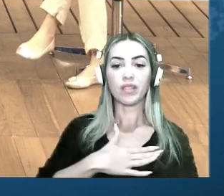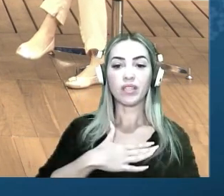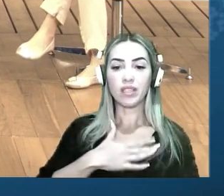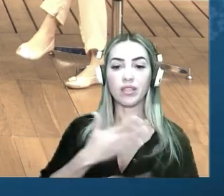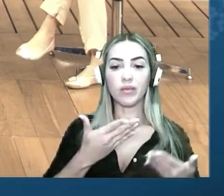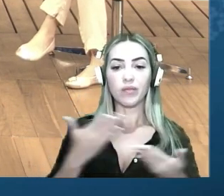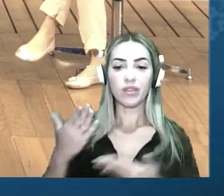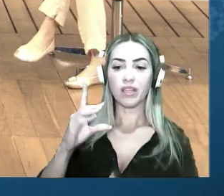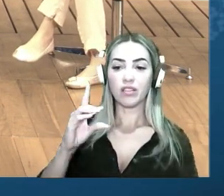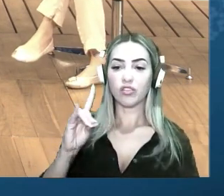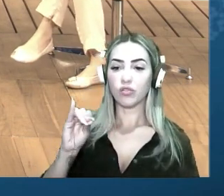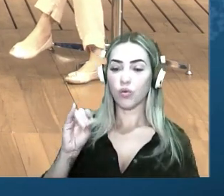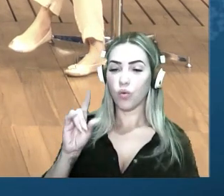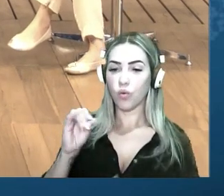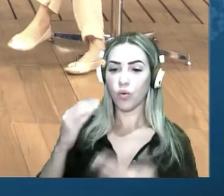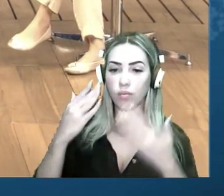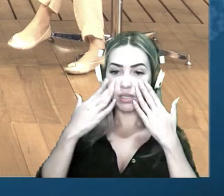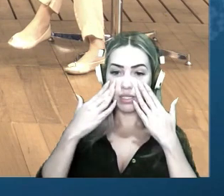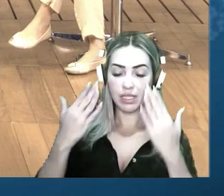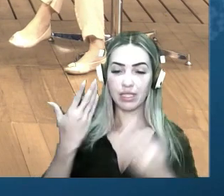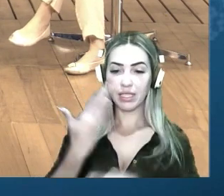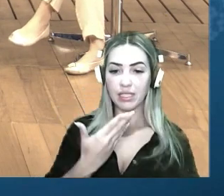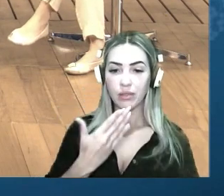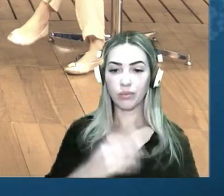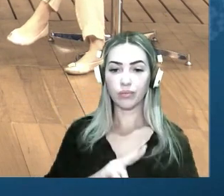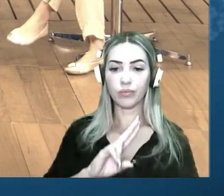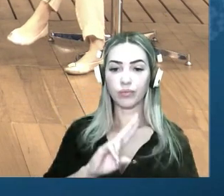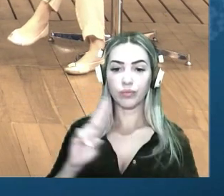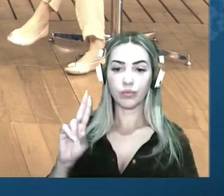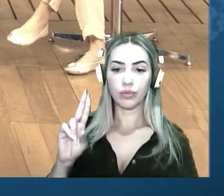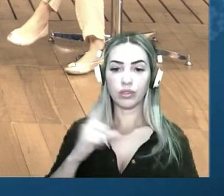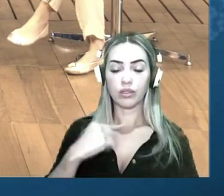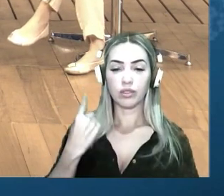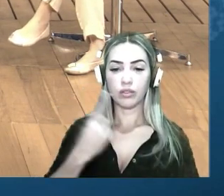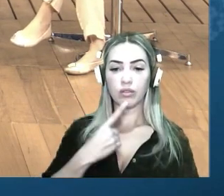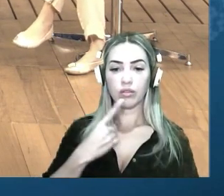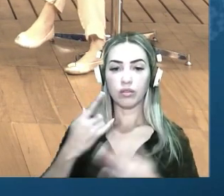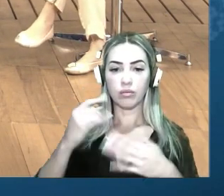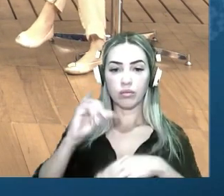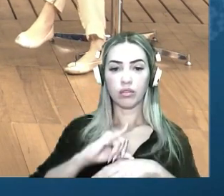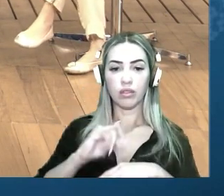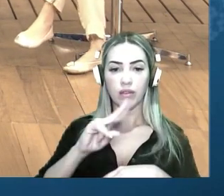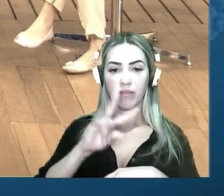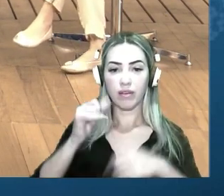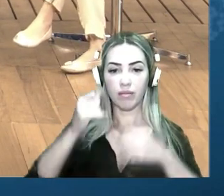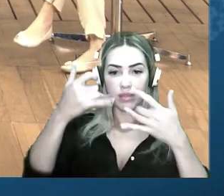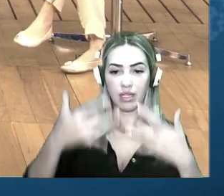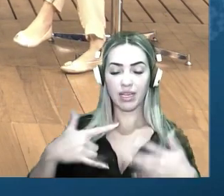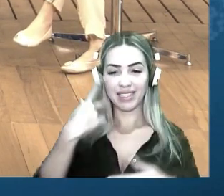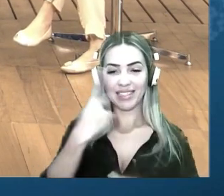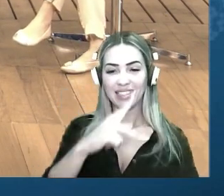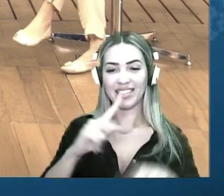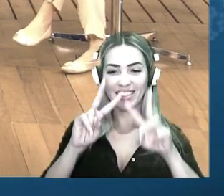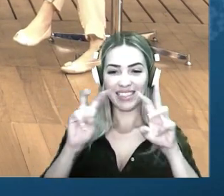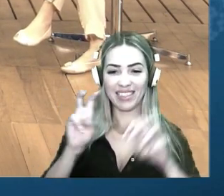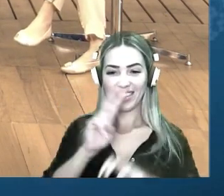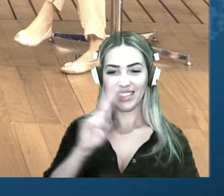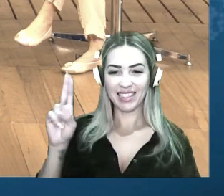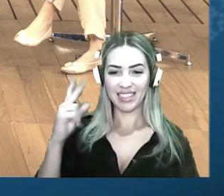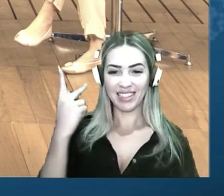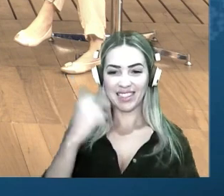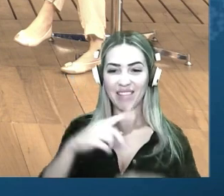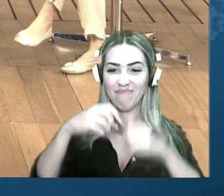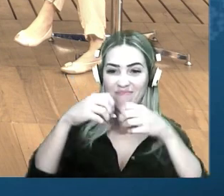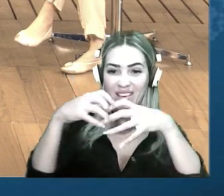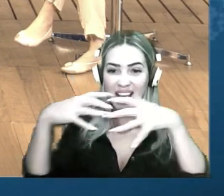sua apresentação, pelo nome que a nossa apresentadora hesitou, mas ele vai falar sobre esse bichinho mágico, sobre o qual